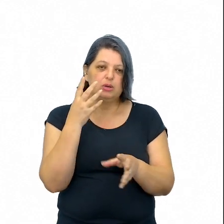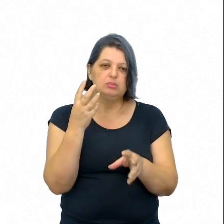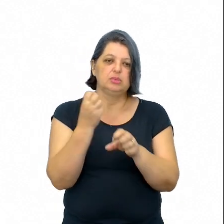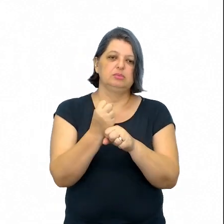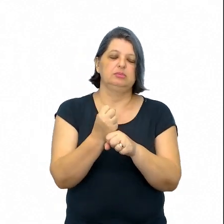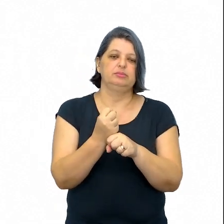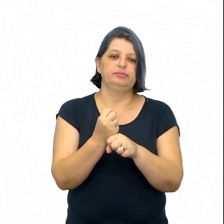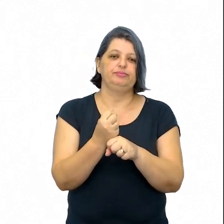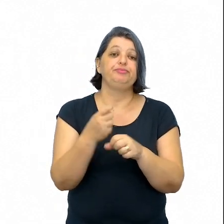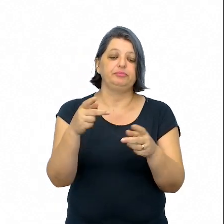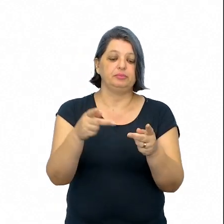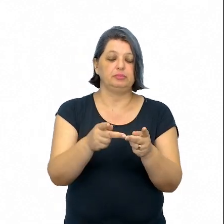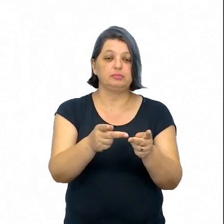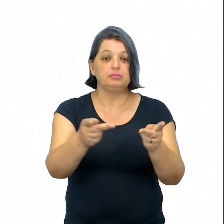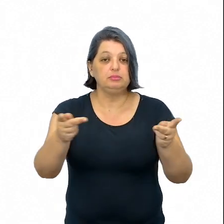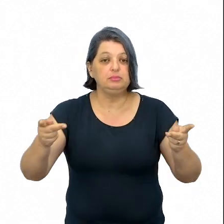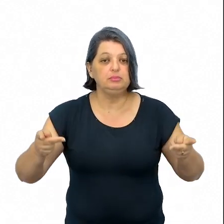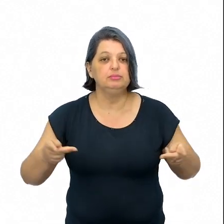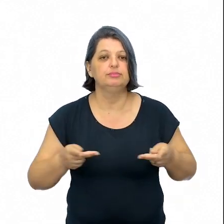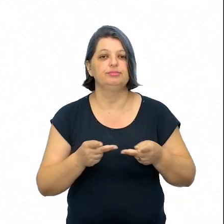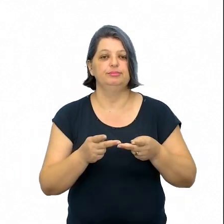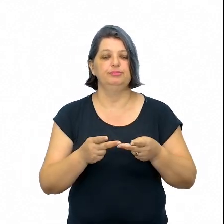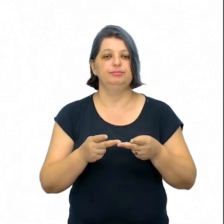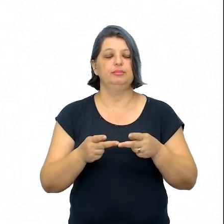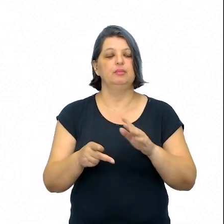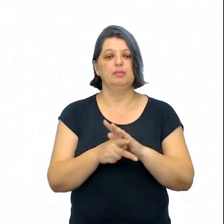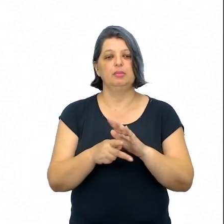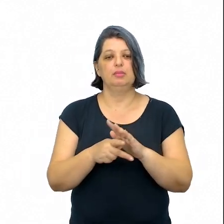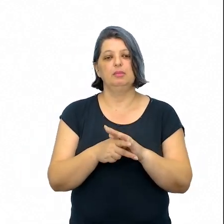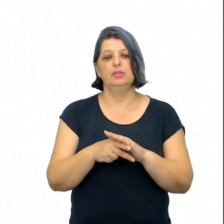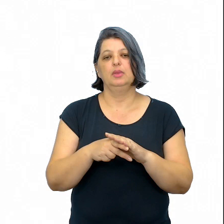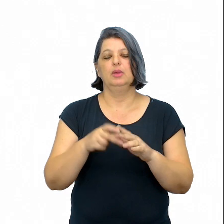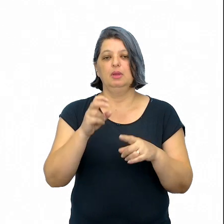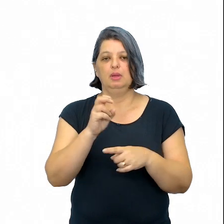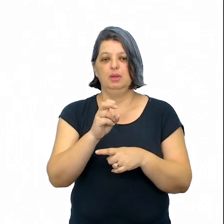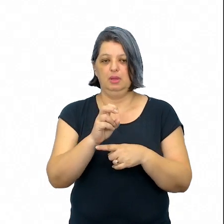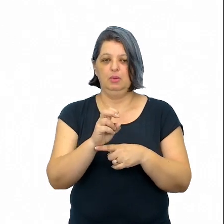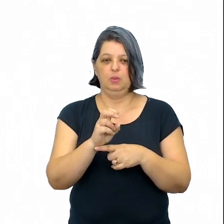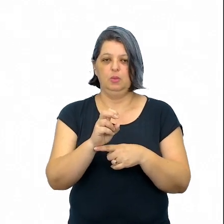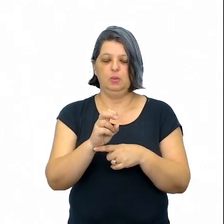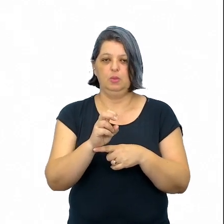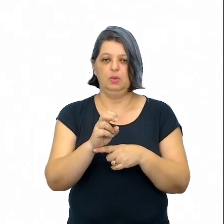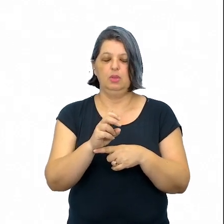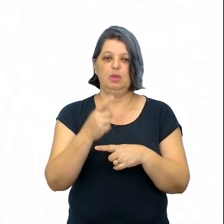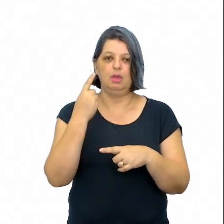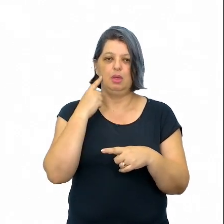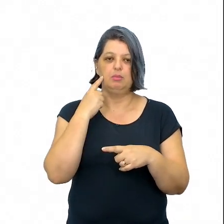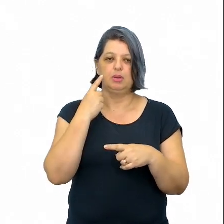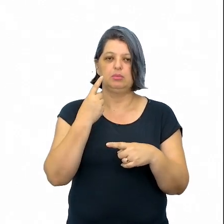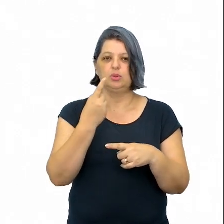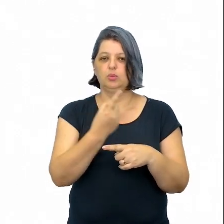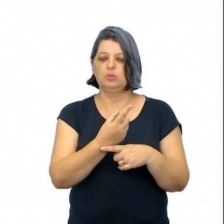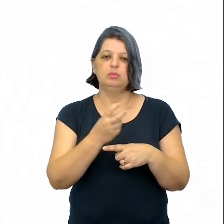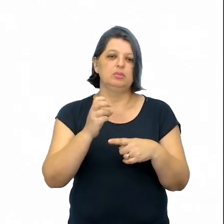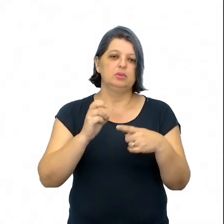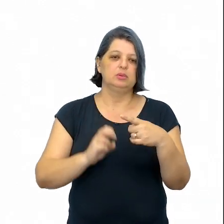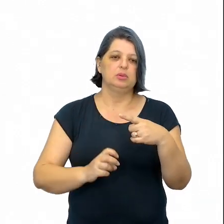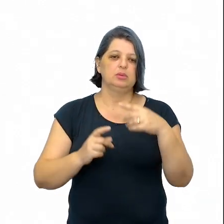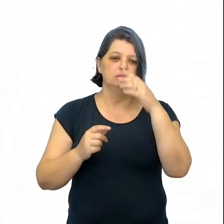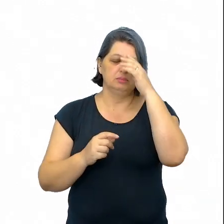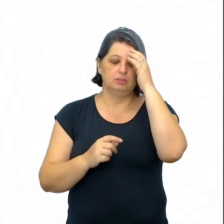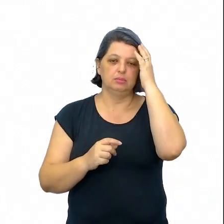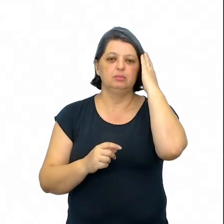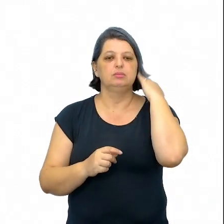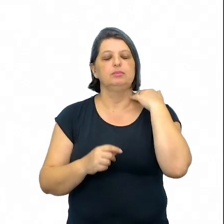uma pizza inteira, eu peguei o quê? Se foi dividido em 6 partes, eu peguei 5. Então, é um significado dela. Ou falar que eu